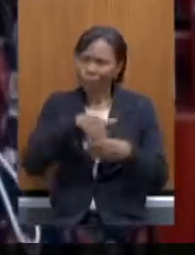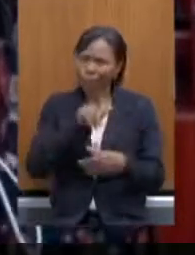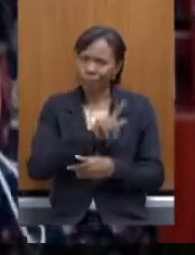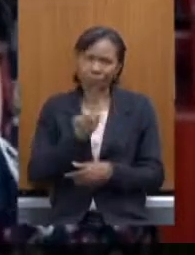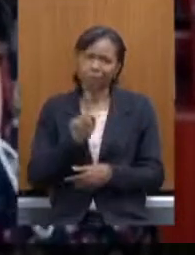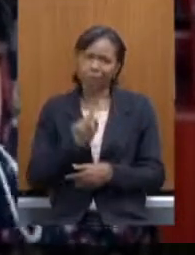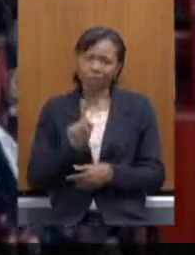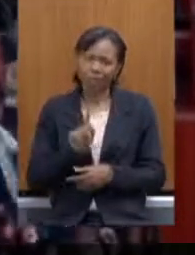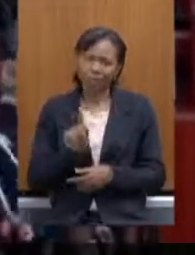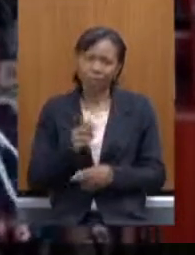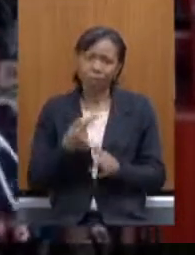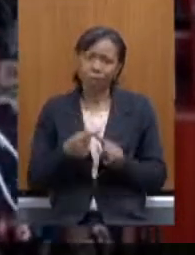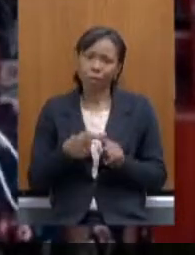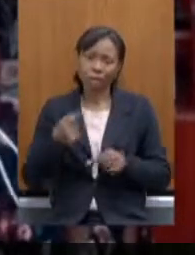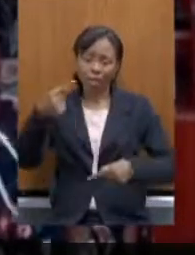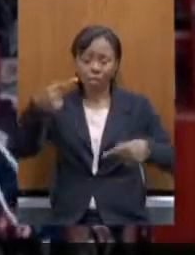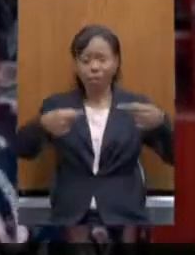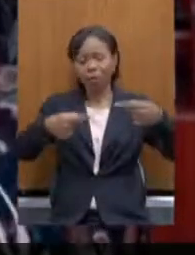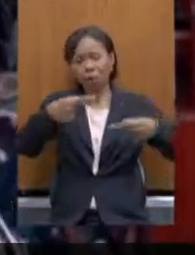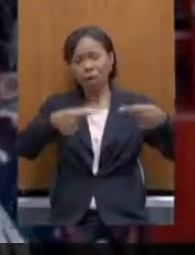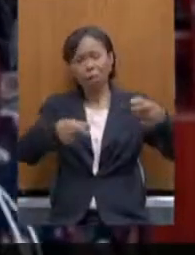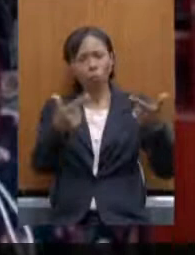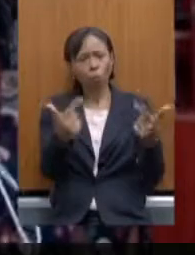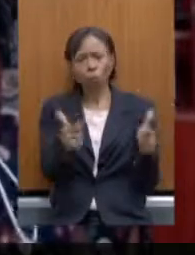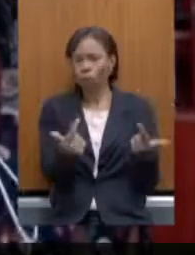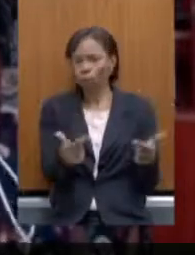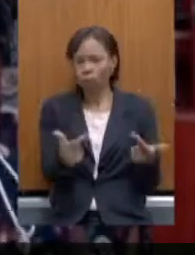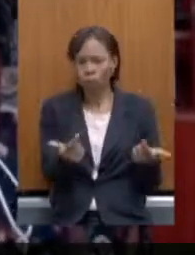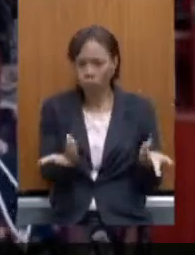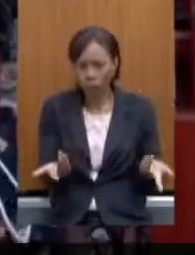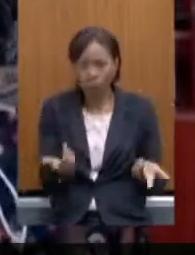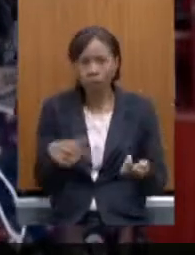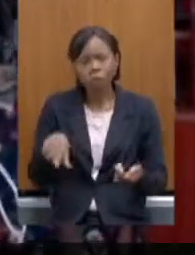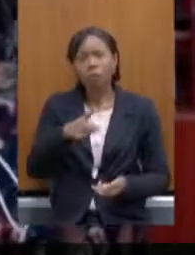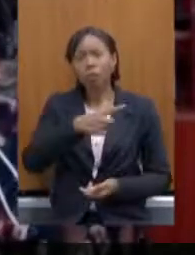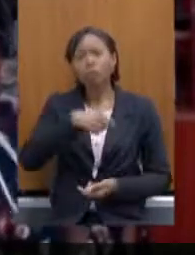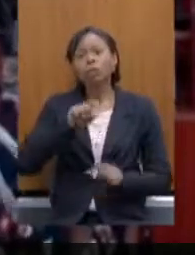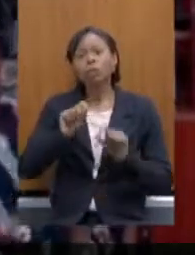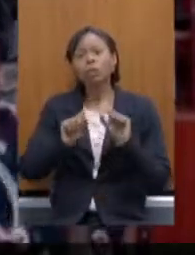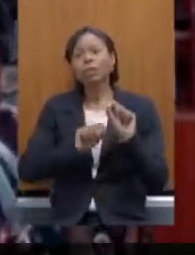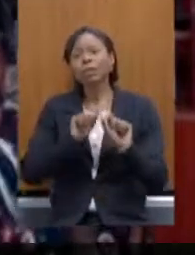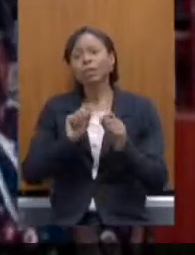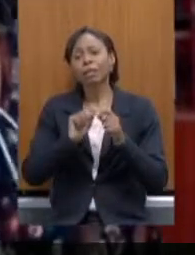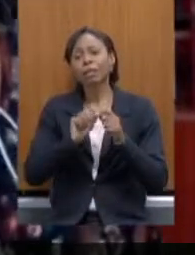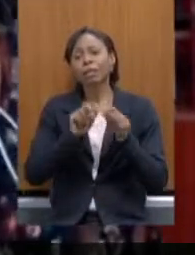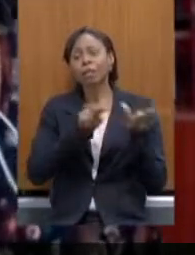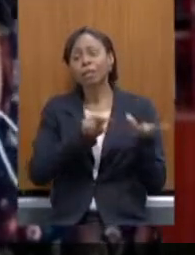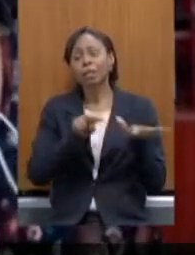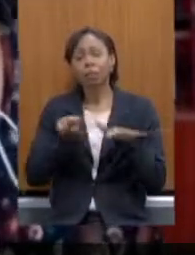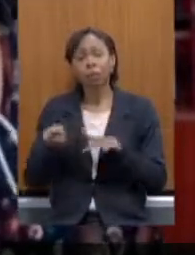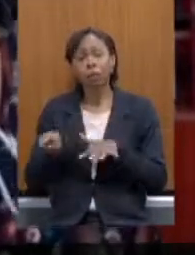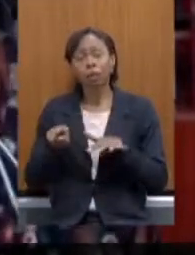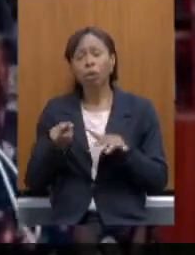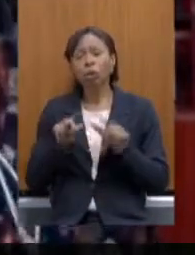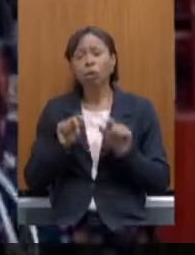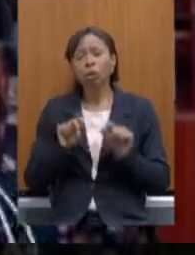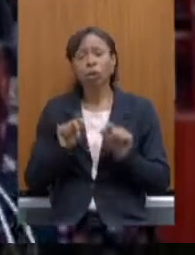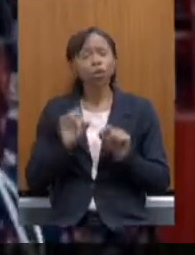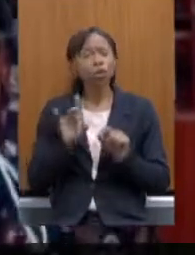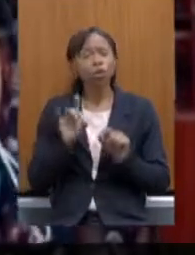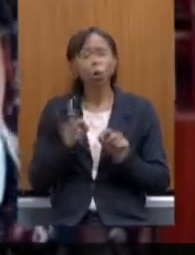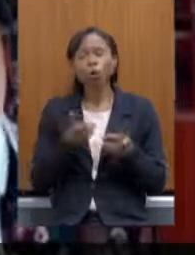não ocorre de valor que nós estamos é fazendo nessa semana o e